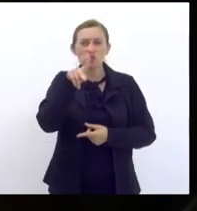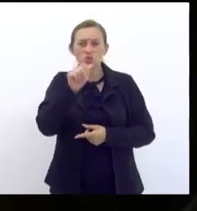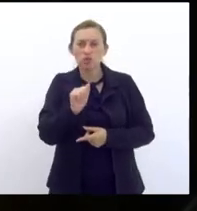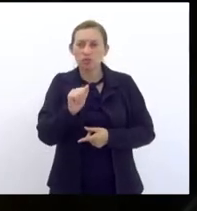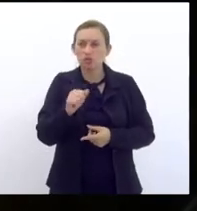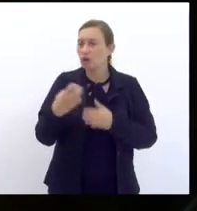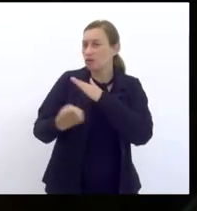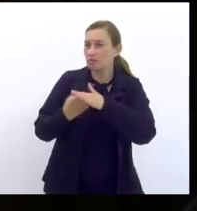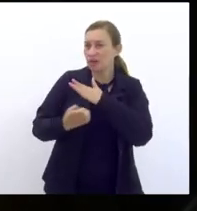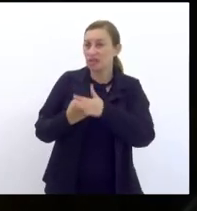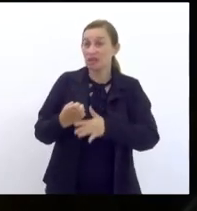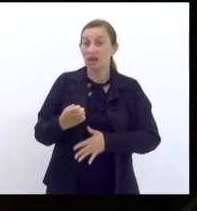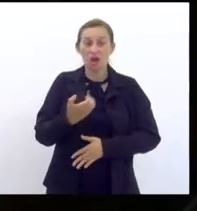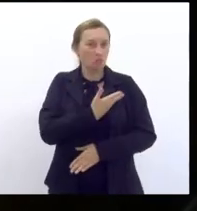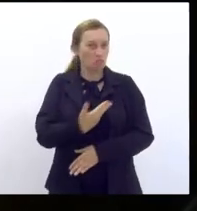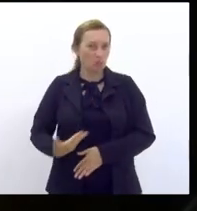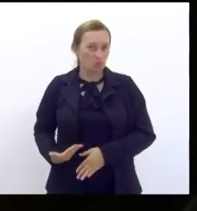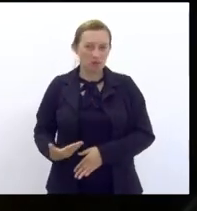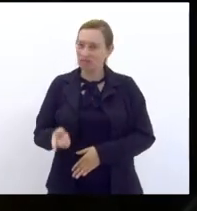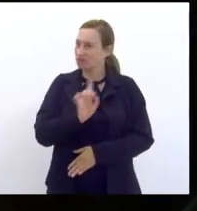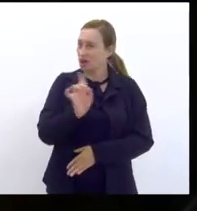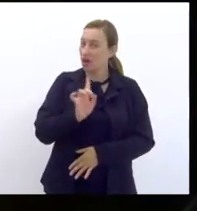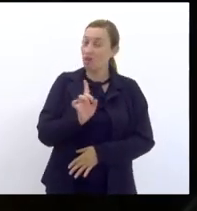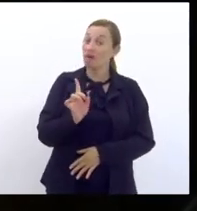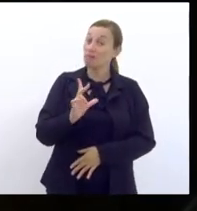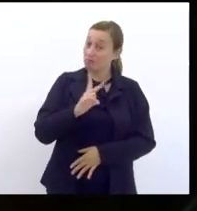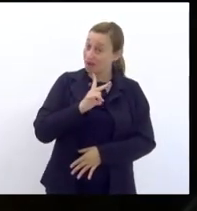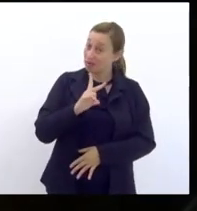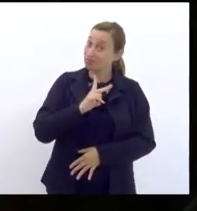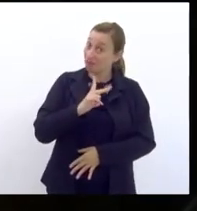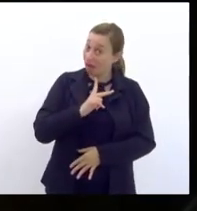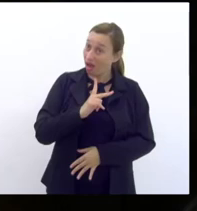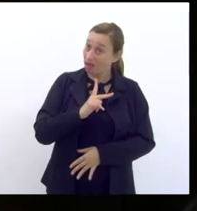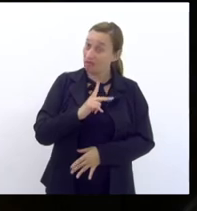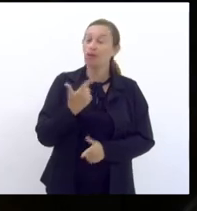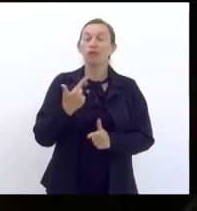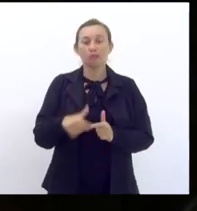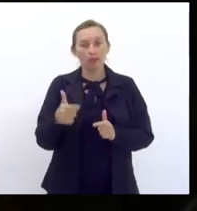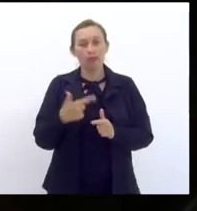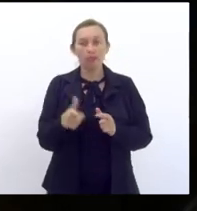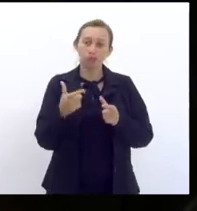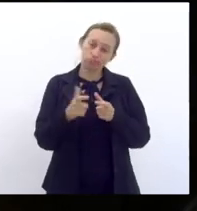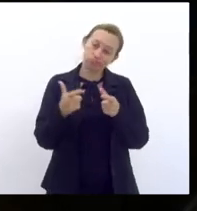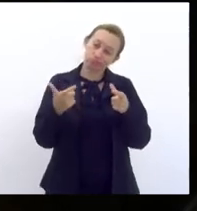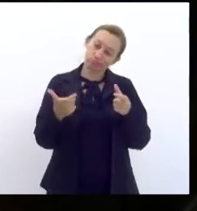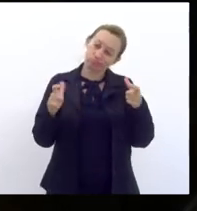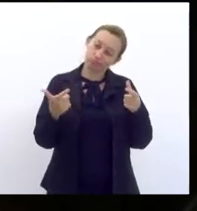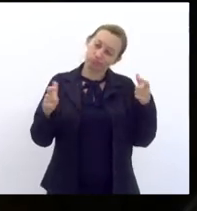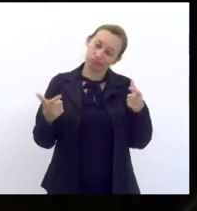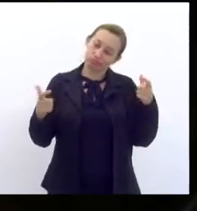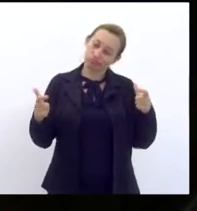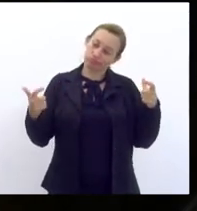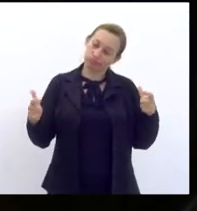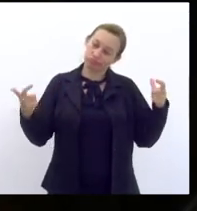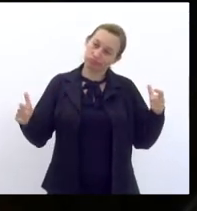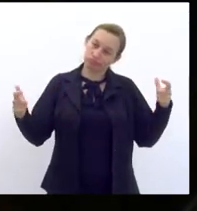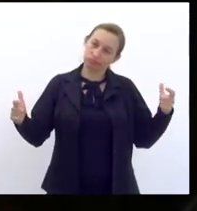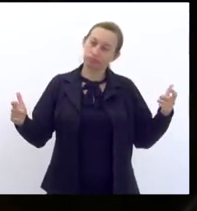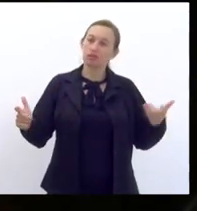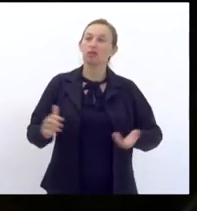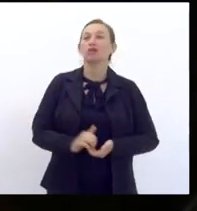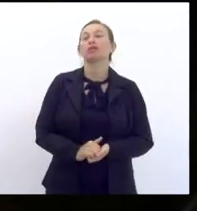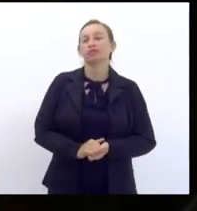pública é uma empresa privada e aí o problema se repete se repete se repete se repete